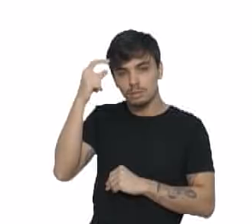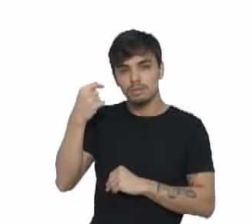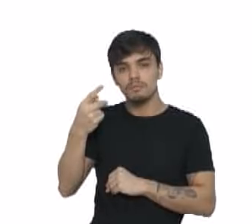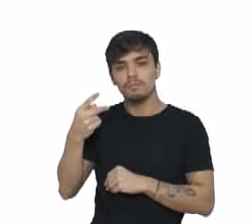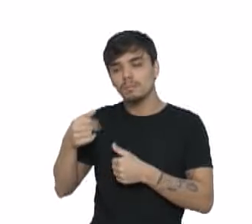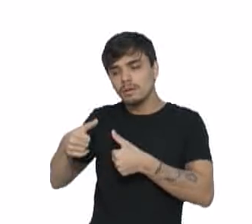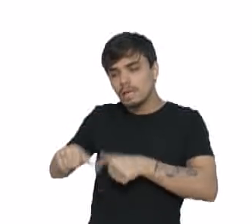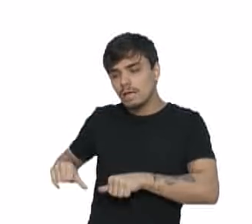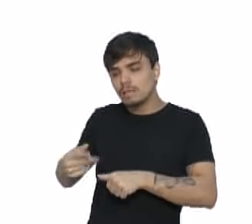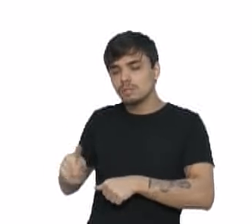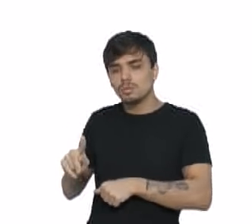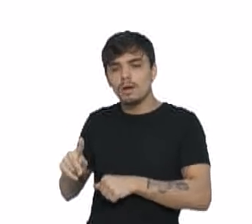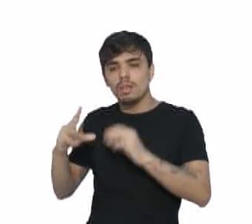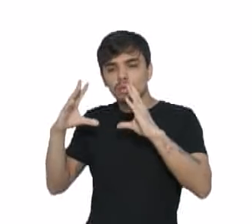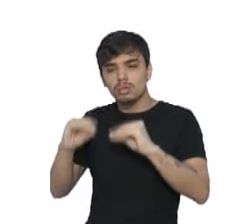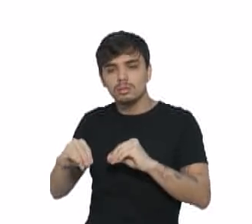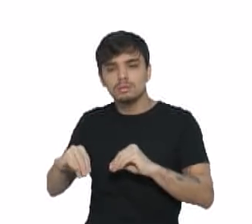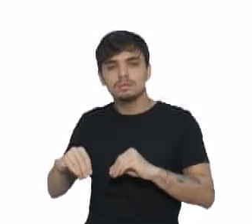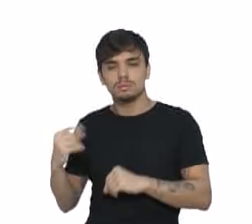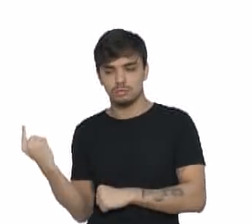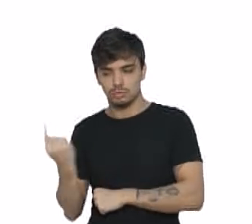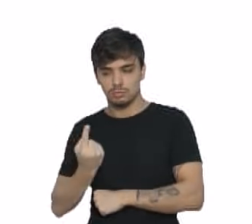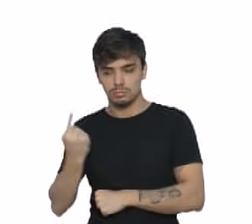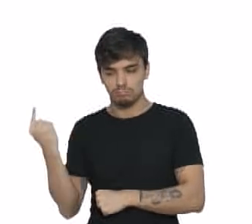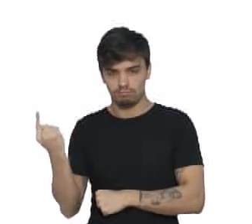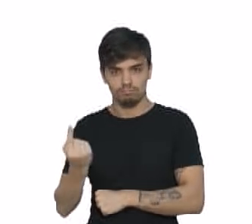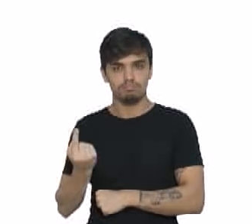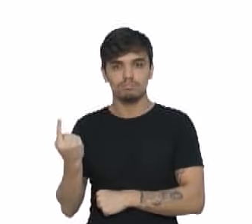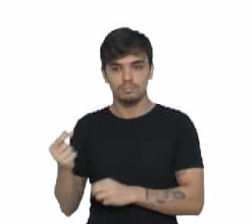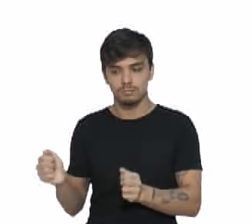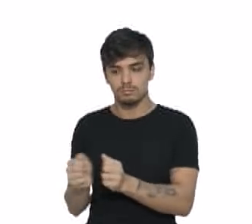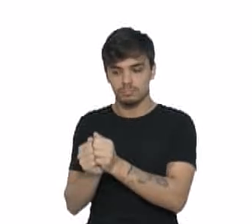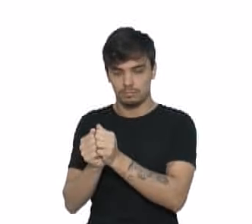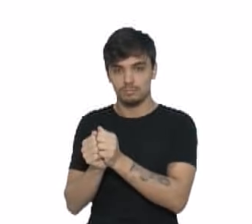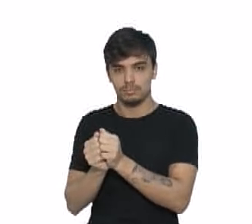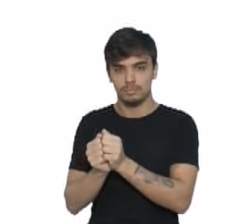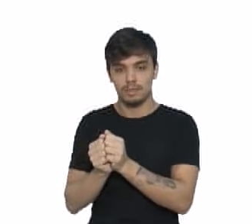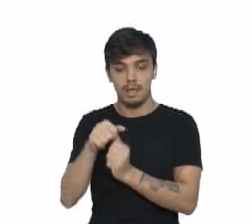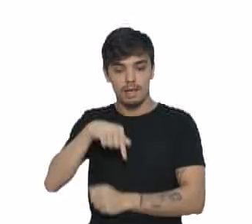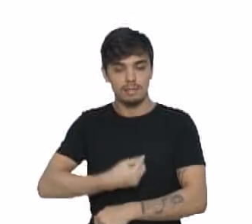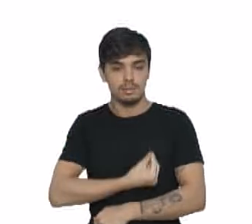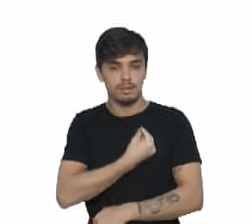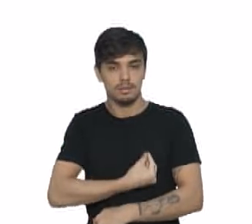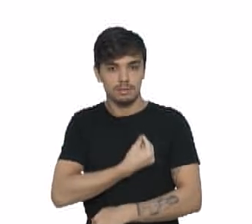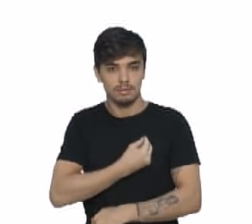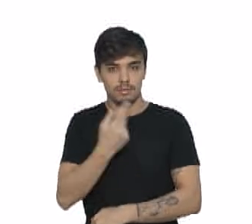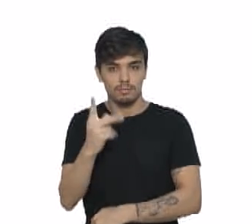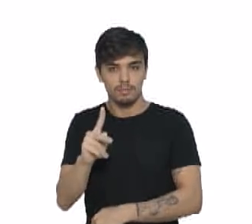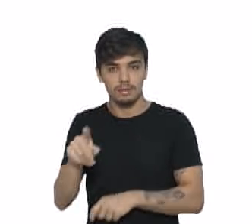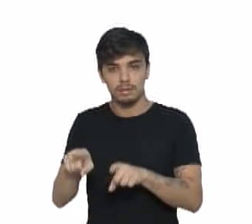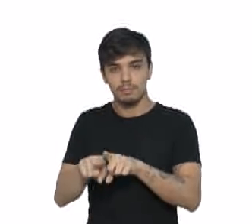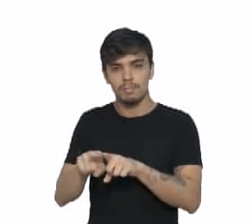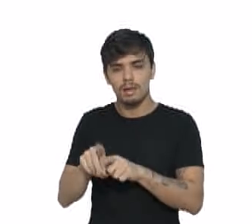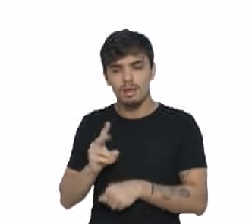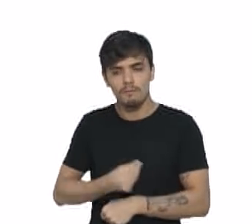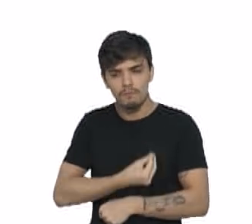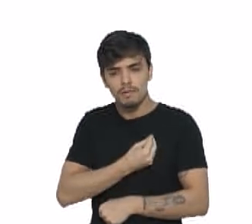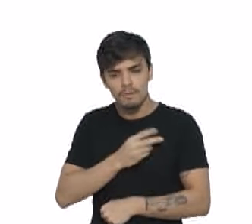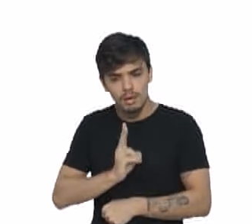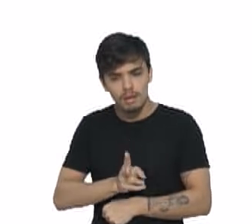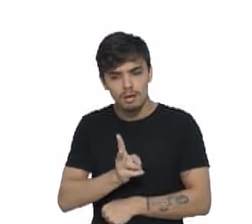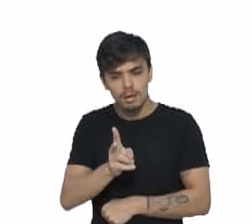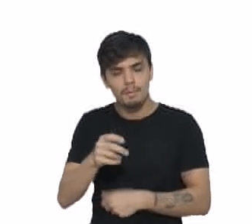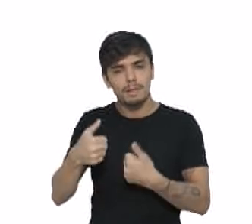solitária solidão e te dissesse: esta vida, assim como tu a vives e como a viveste, terás